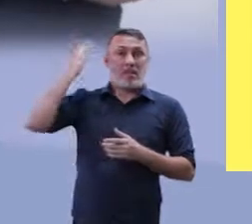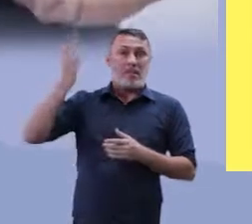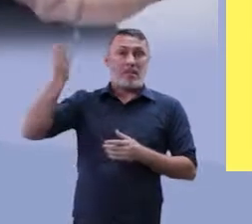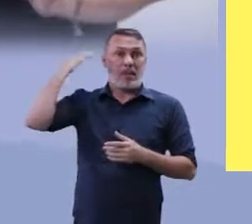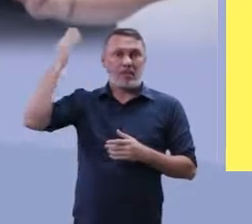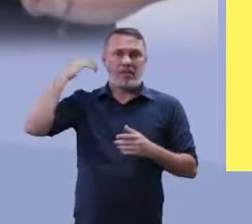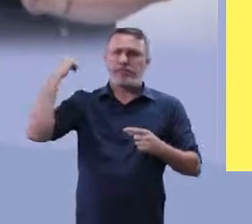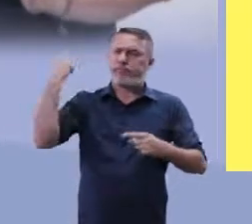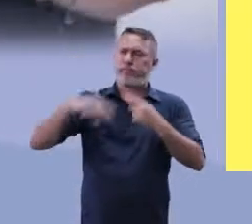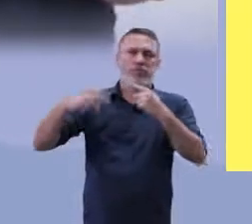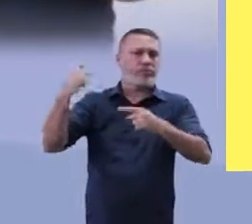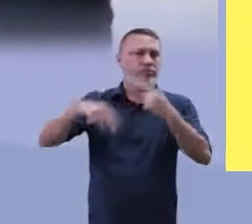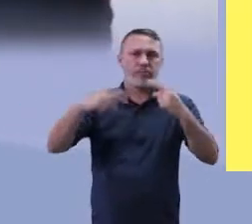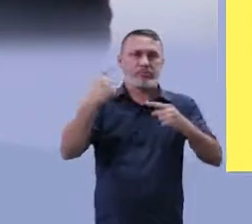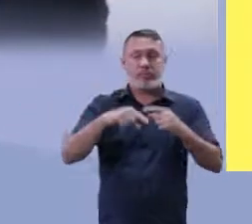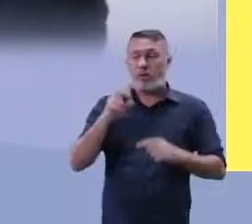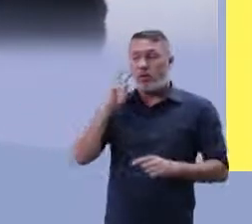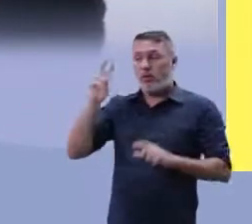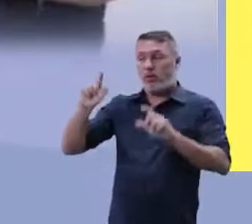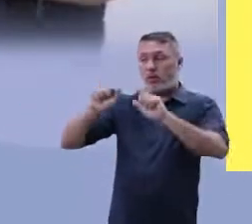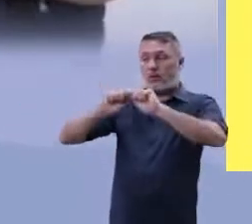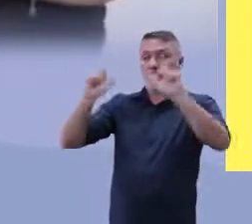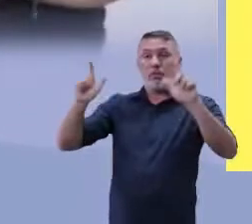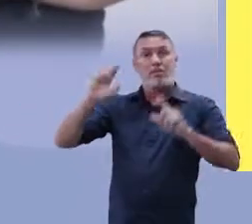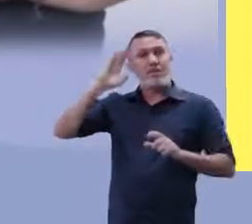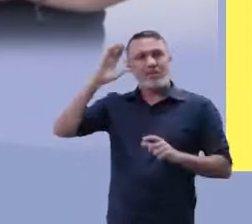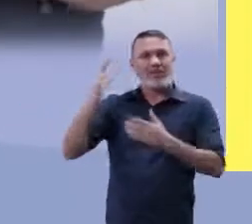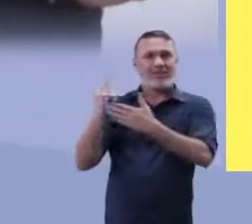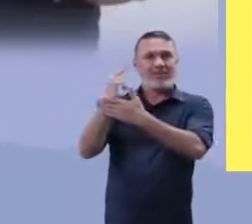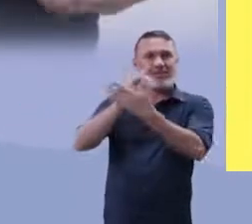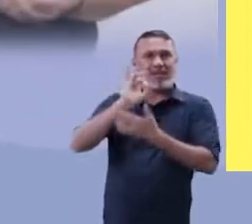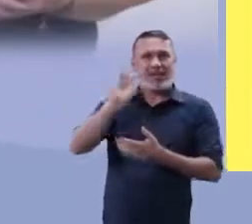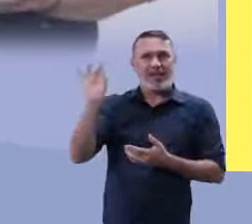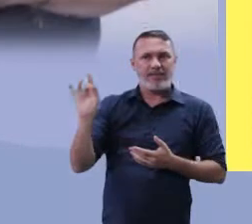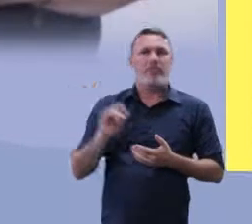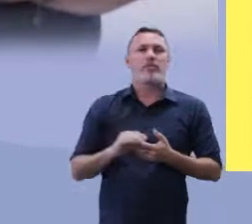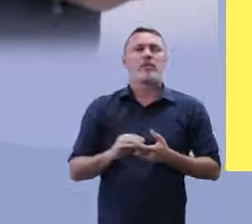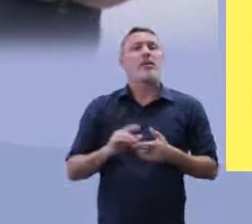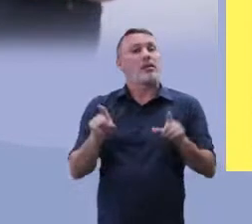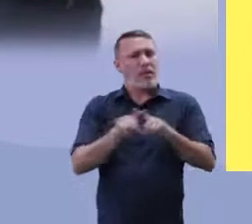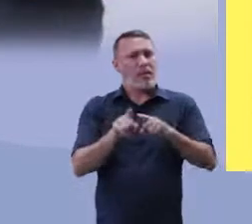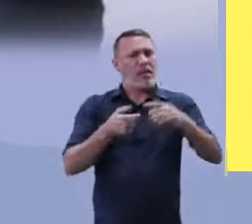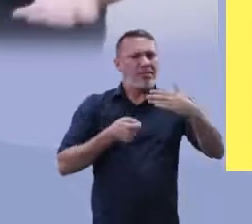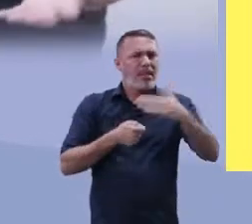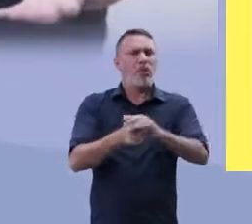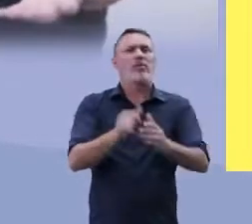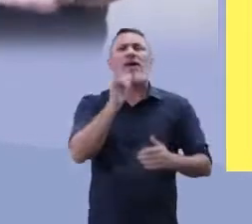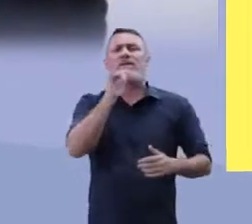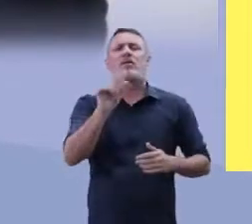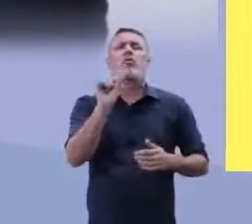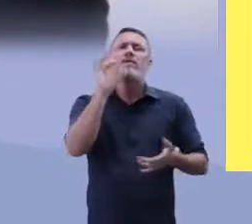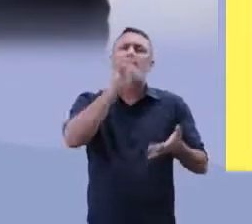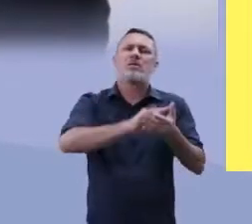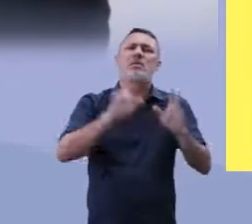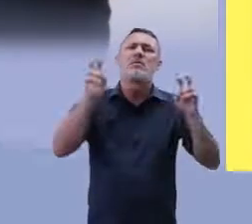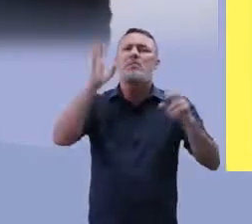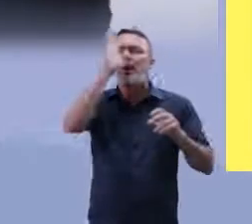as principais obras. Eles vão denunciar a realidade brasileira. Claro, era